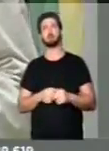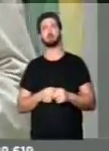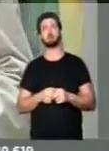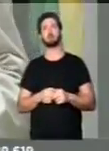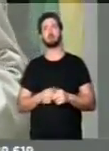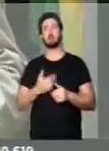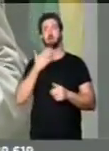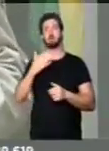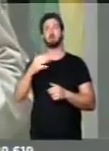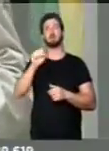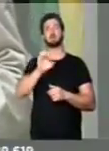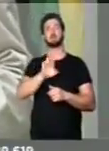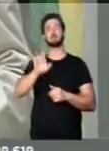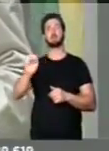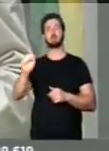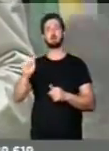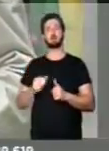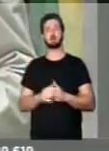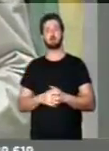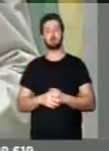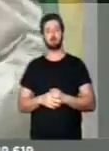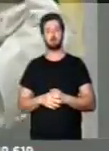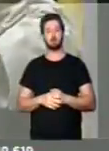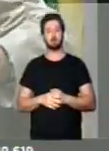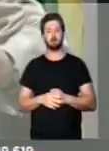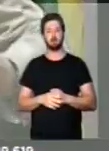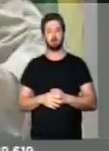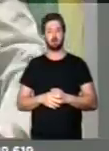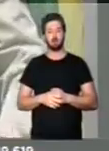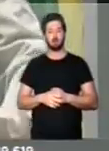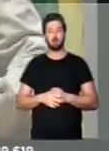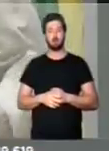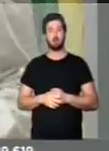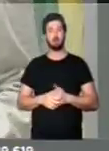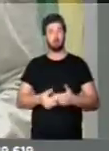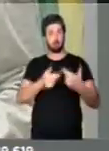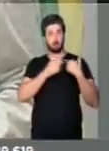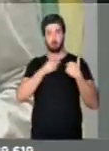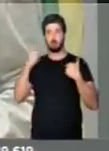pela Serra da Capivara e faz a sua parte.